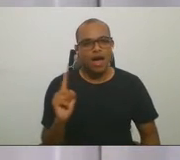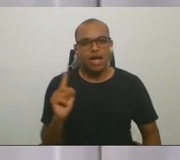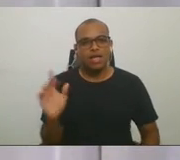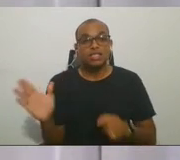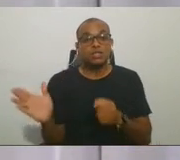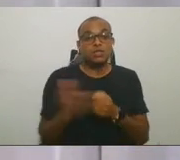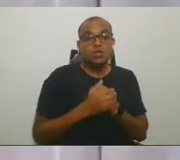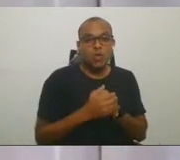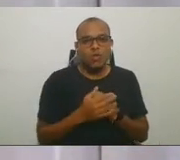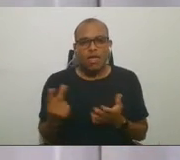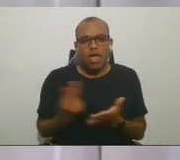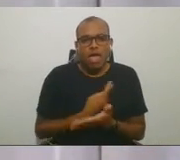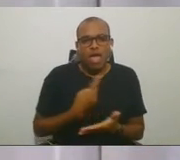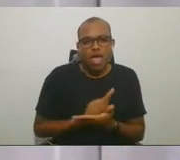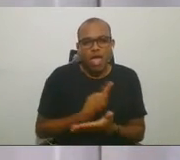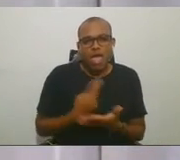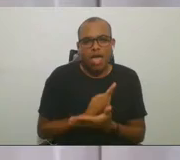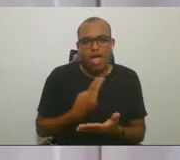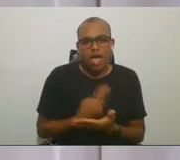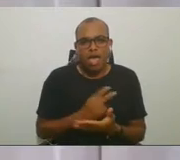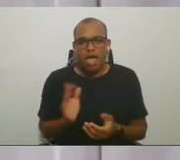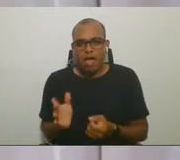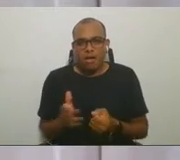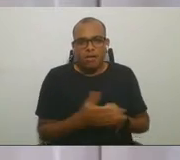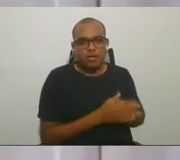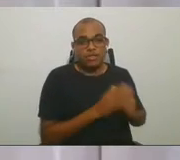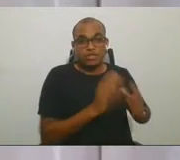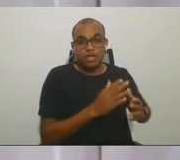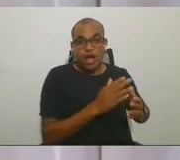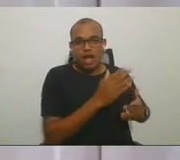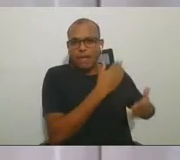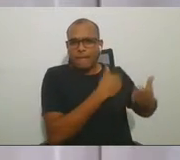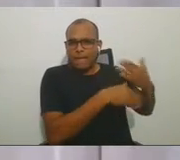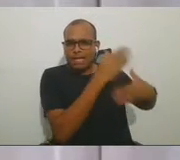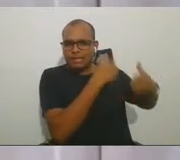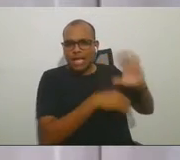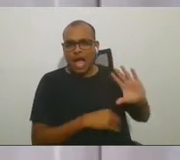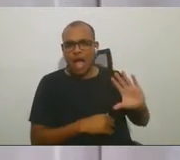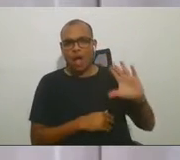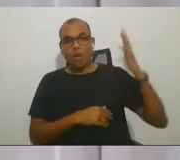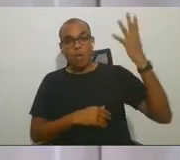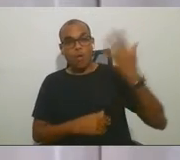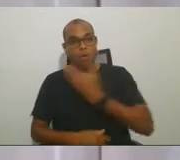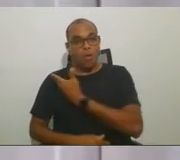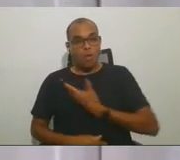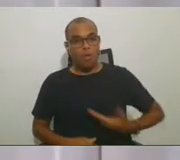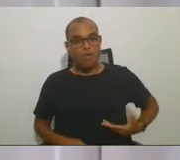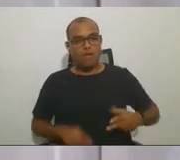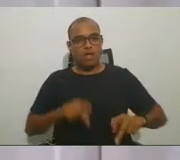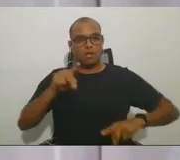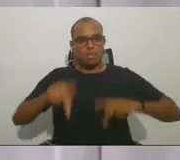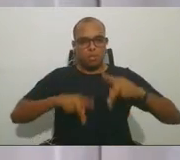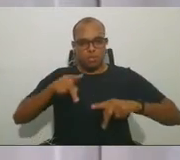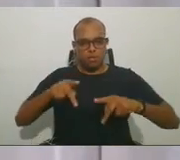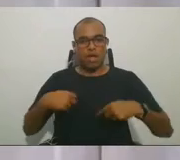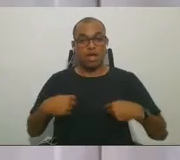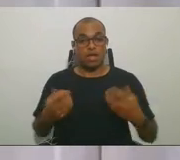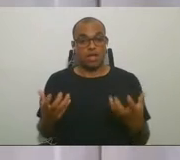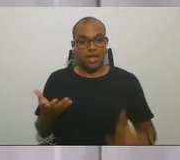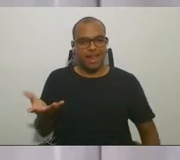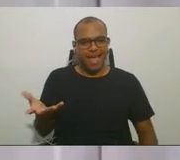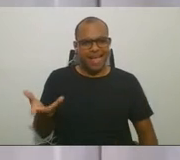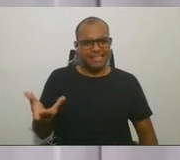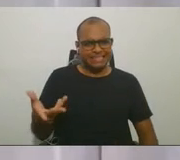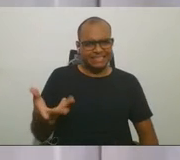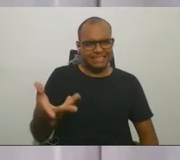os erros que aconteceram nos nossos governos populares, mas quero acelerar que